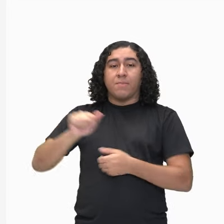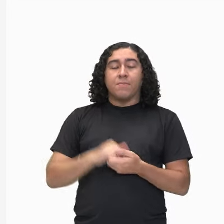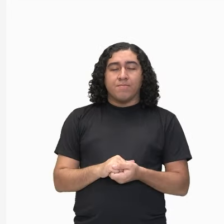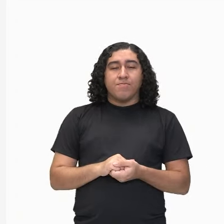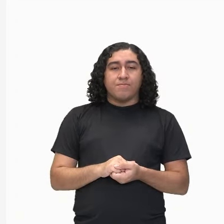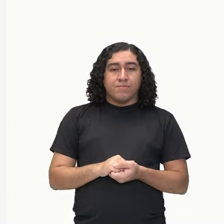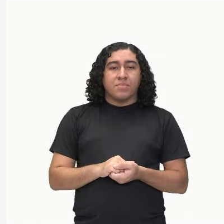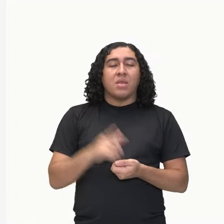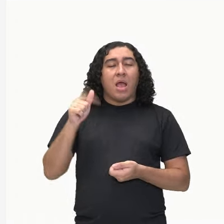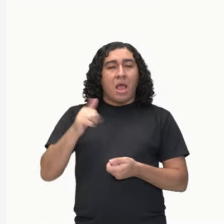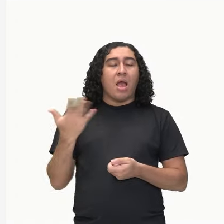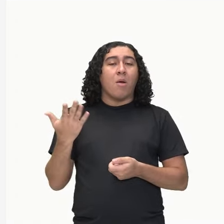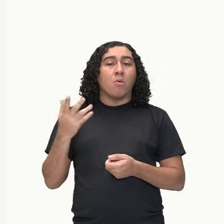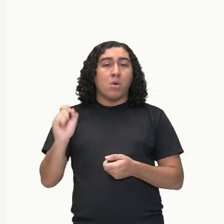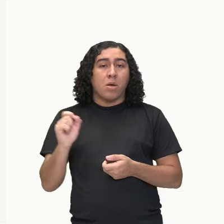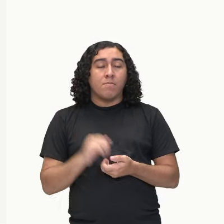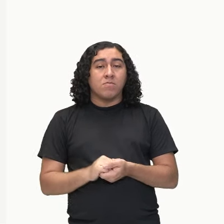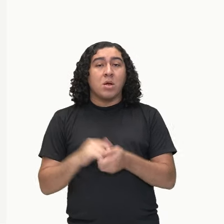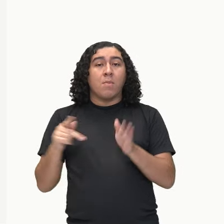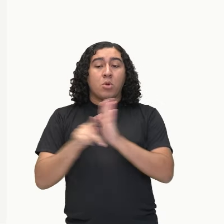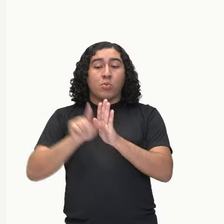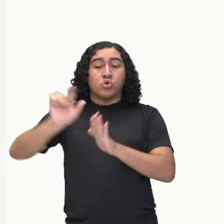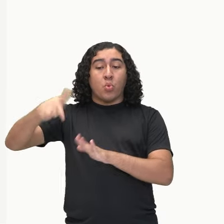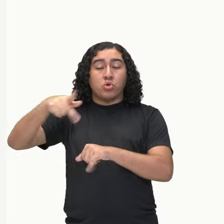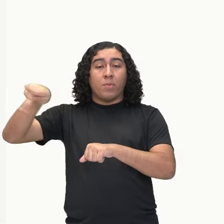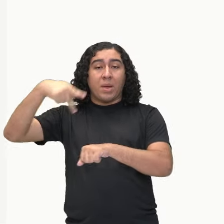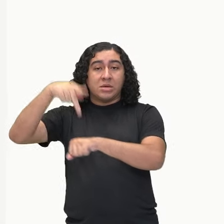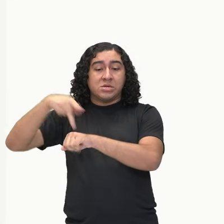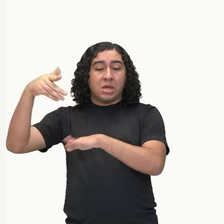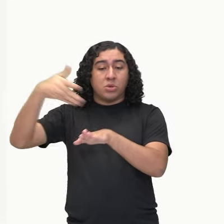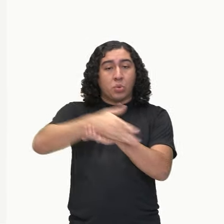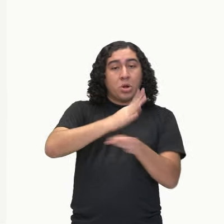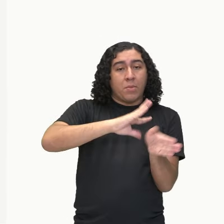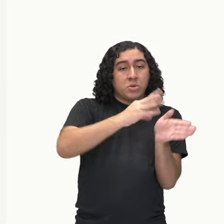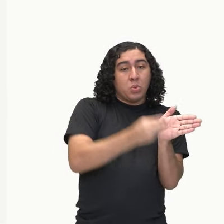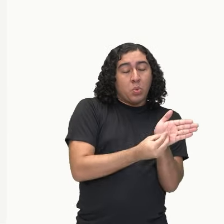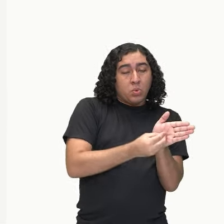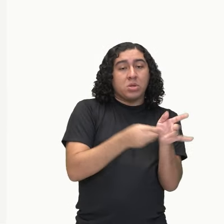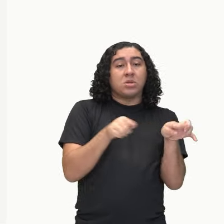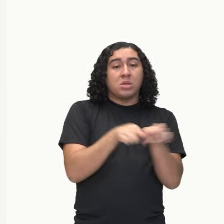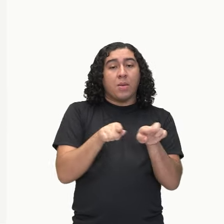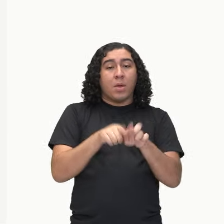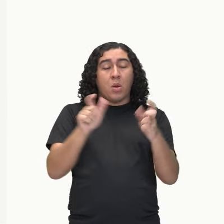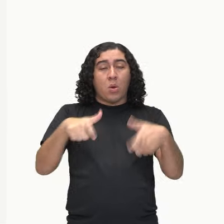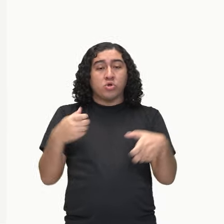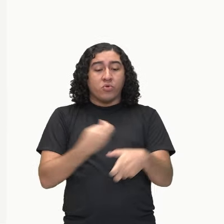exótica invasora, presente em áreas úmidas e antrópicas, ou seja,